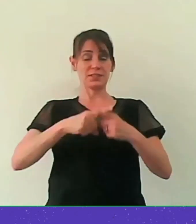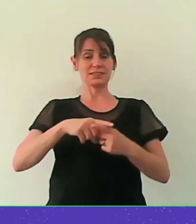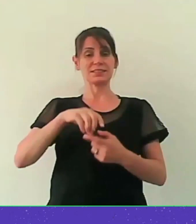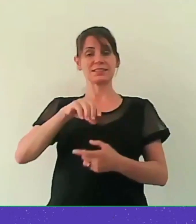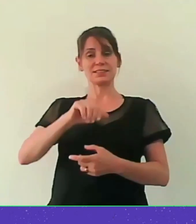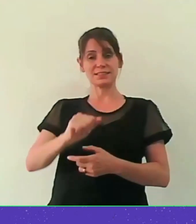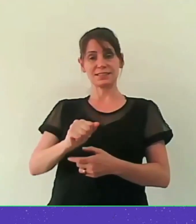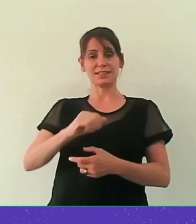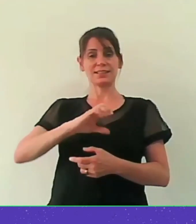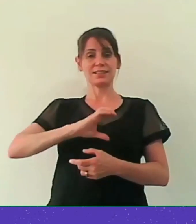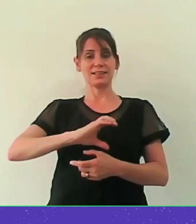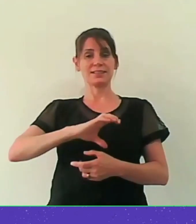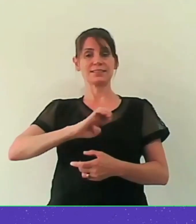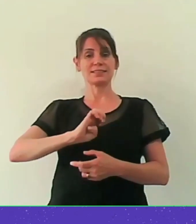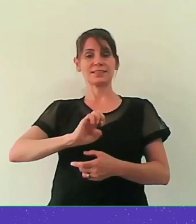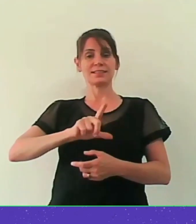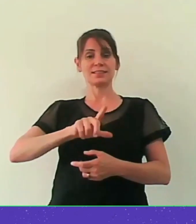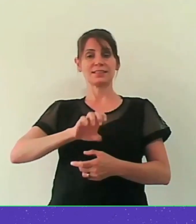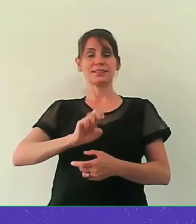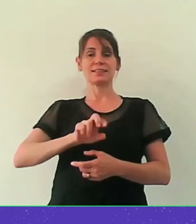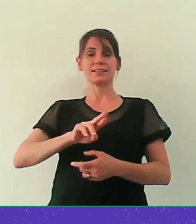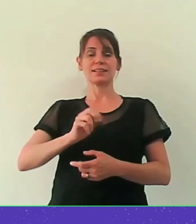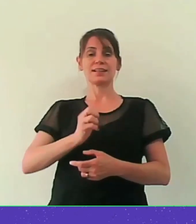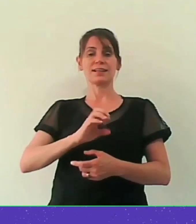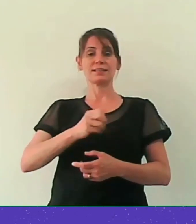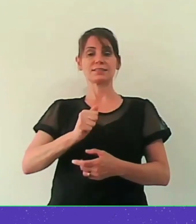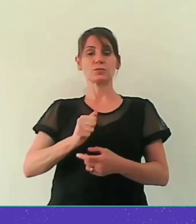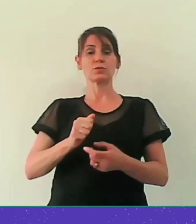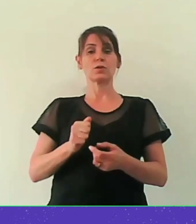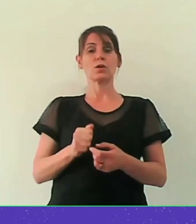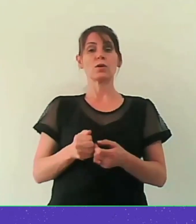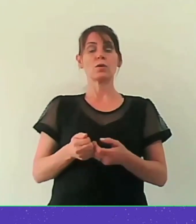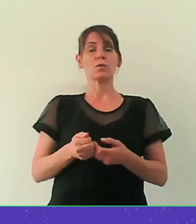né, dá a força.